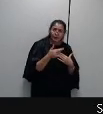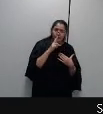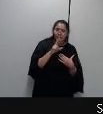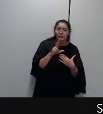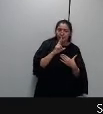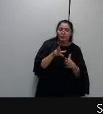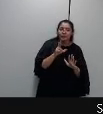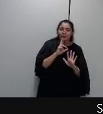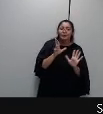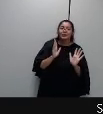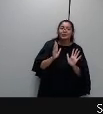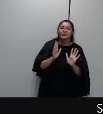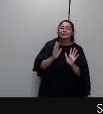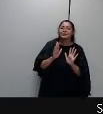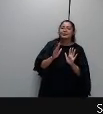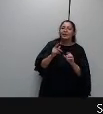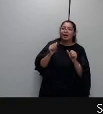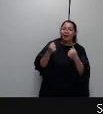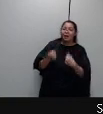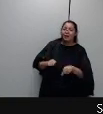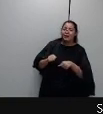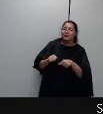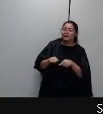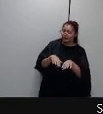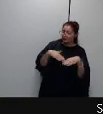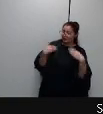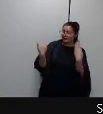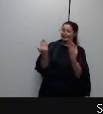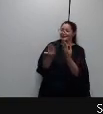inauguramos o debate possa julgamento